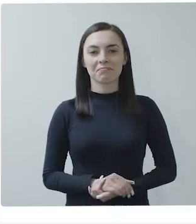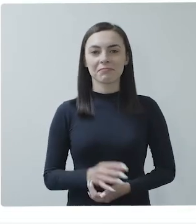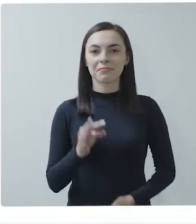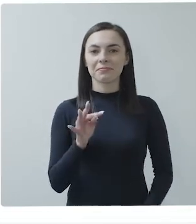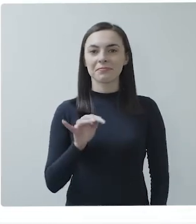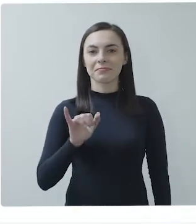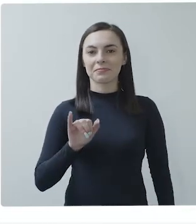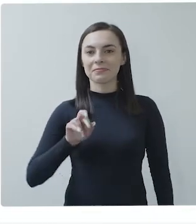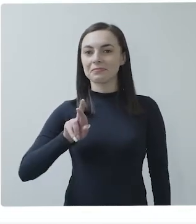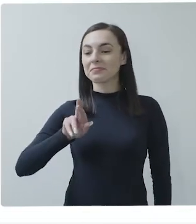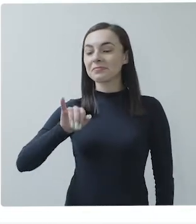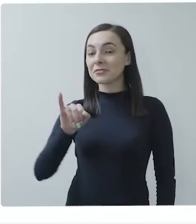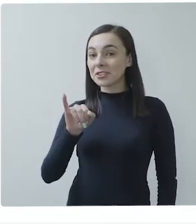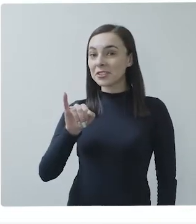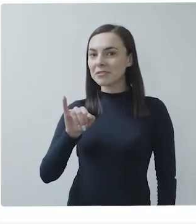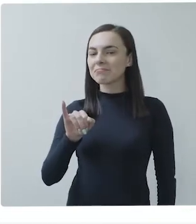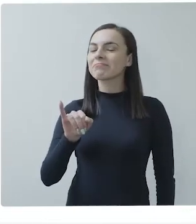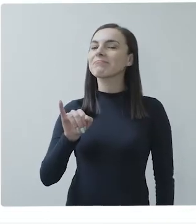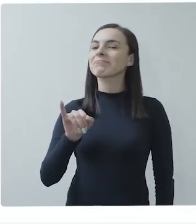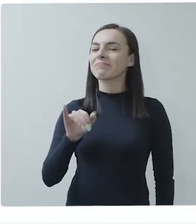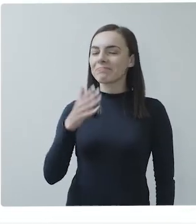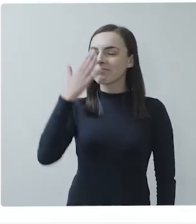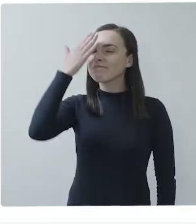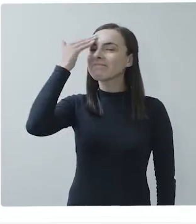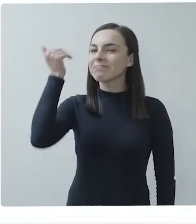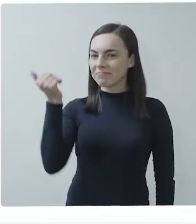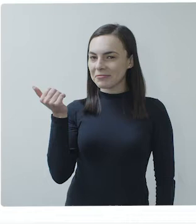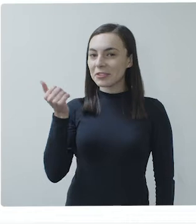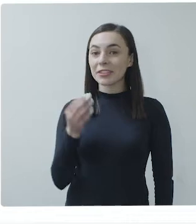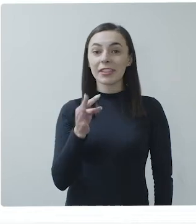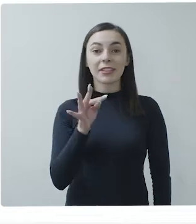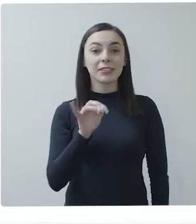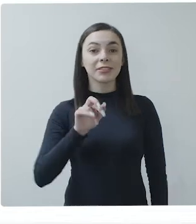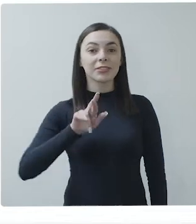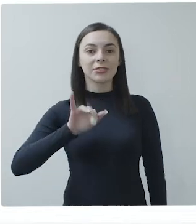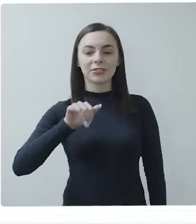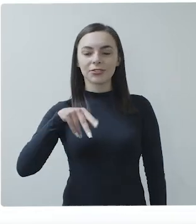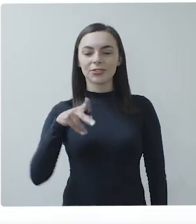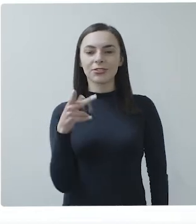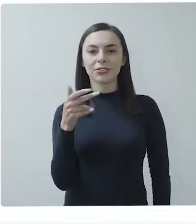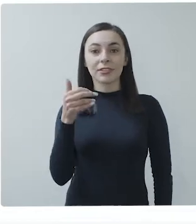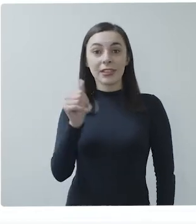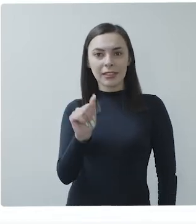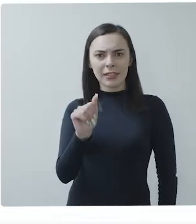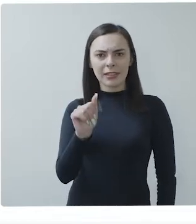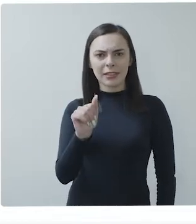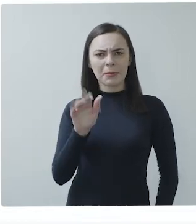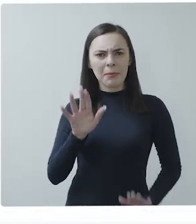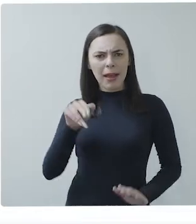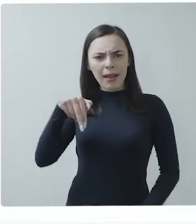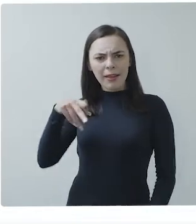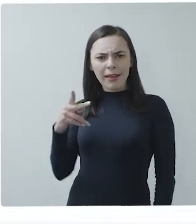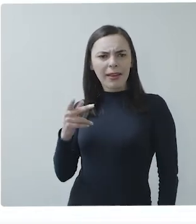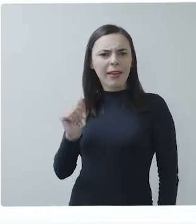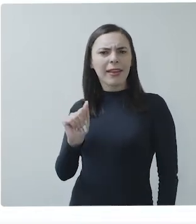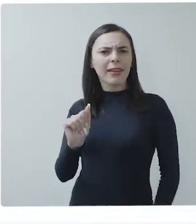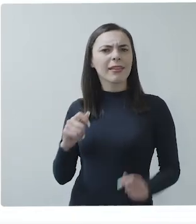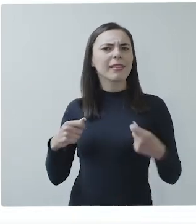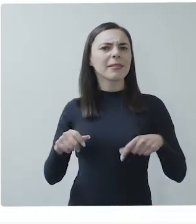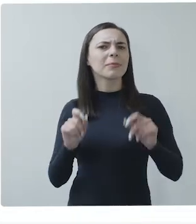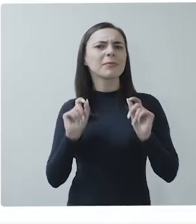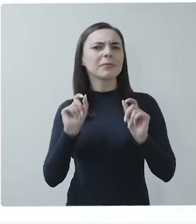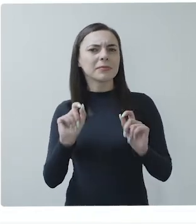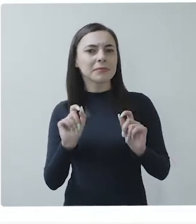Tiri, já sei. Tirinha. Para fazer o nhaque, que a gente